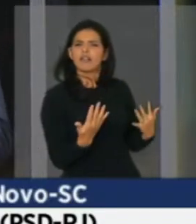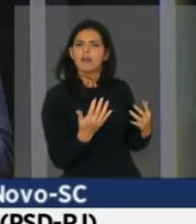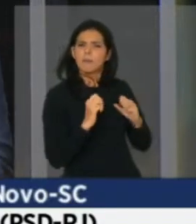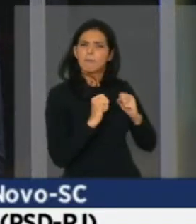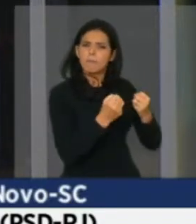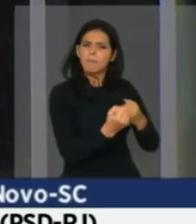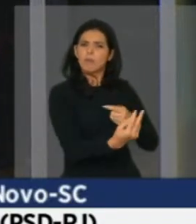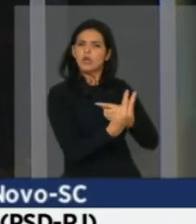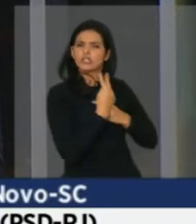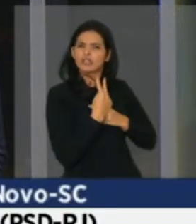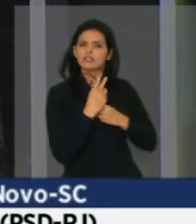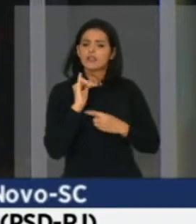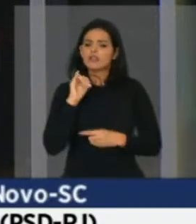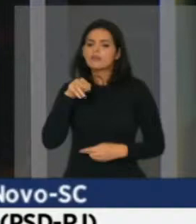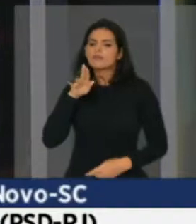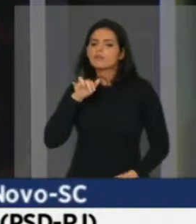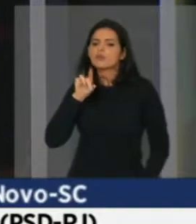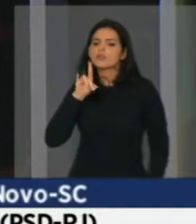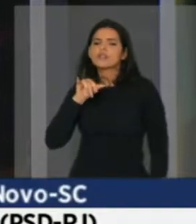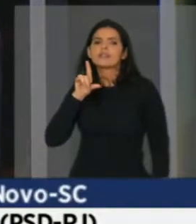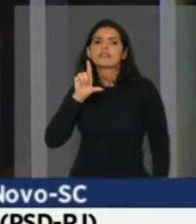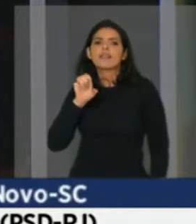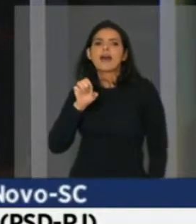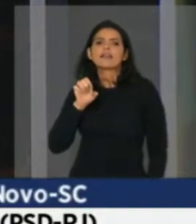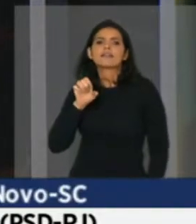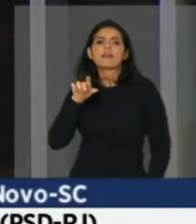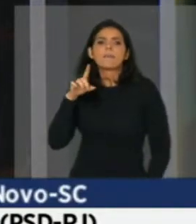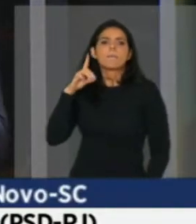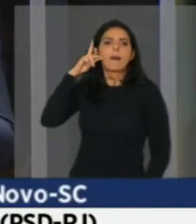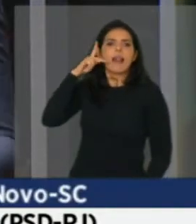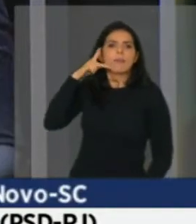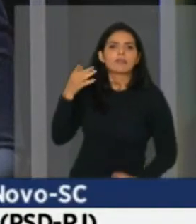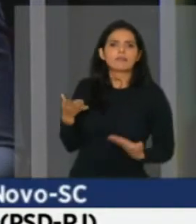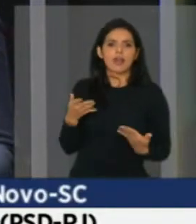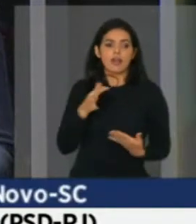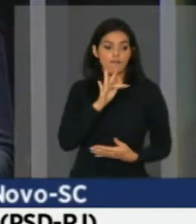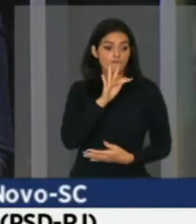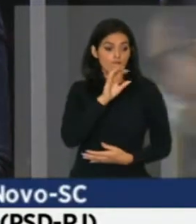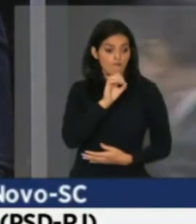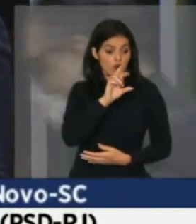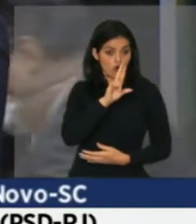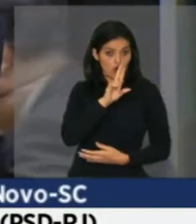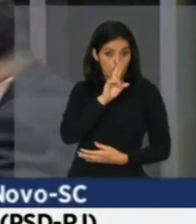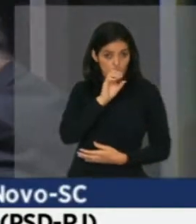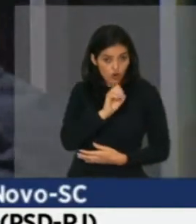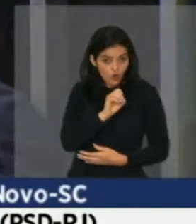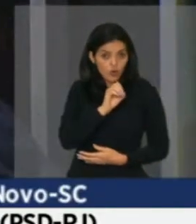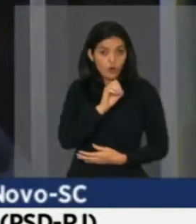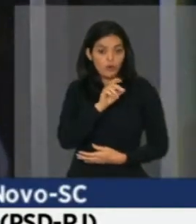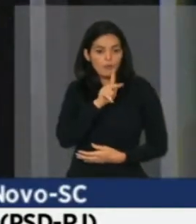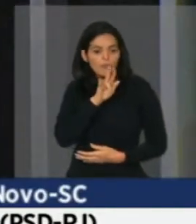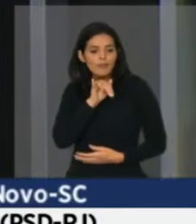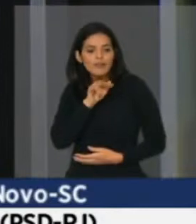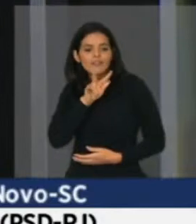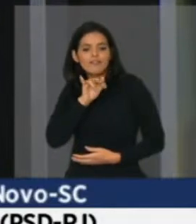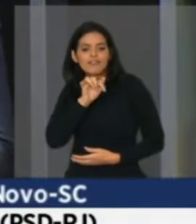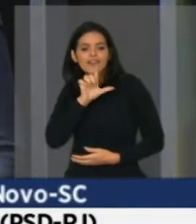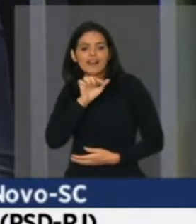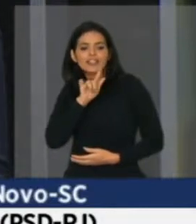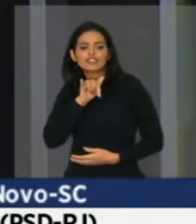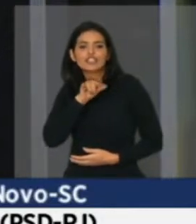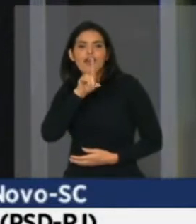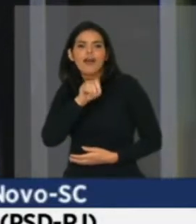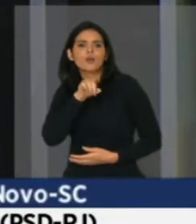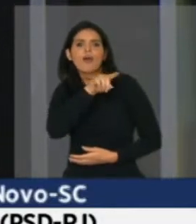foro privilegiado, nós sempre teremos representantes em que as pessoas não